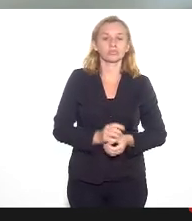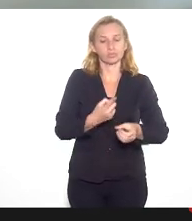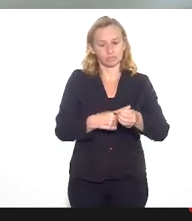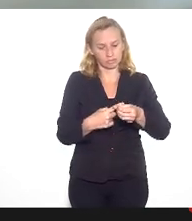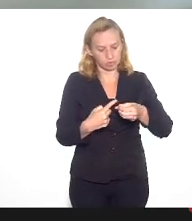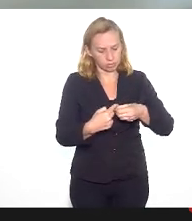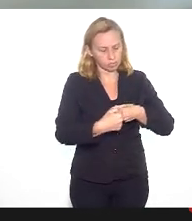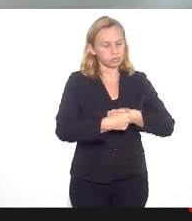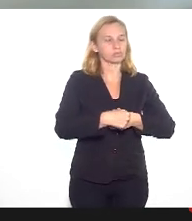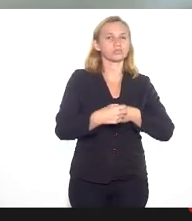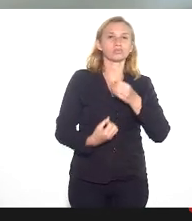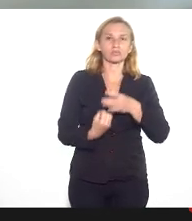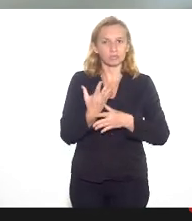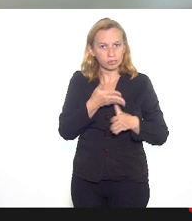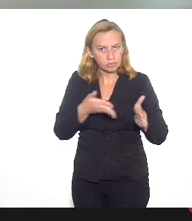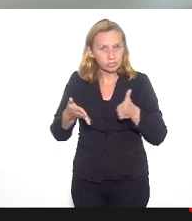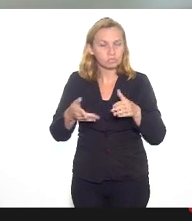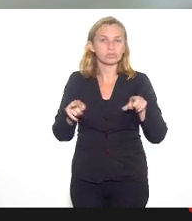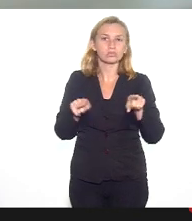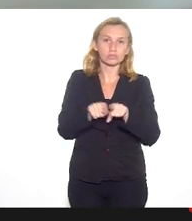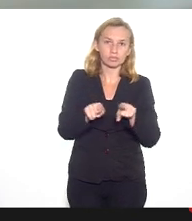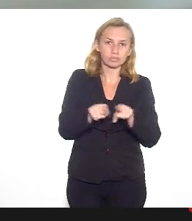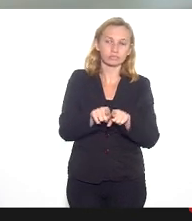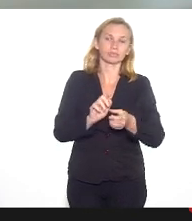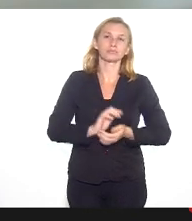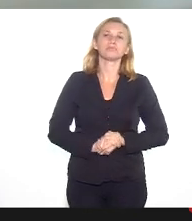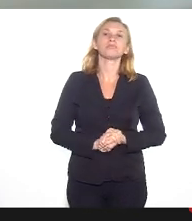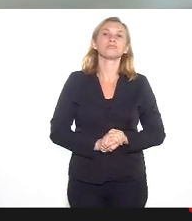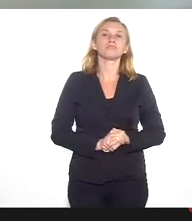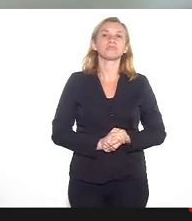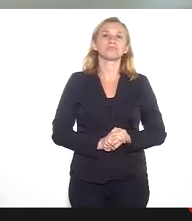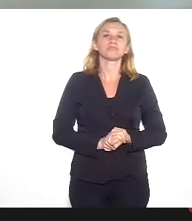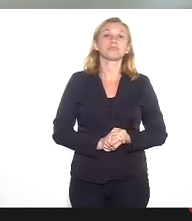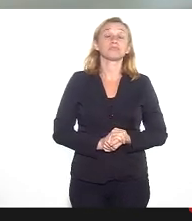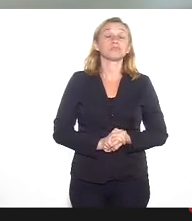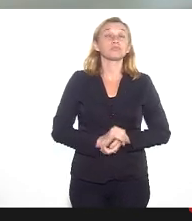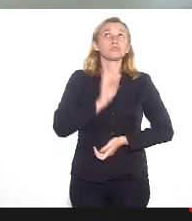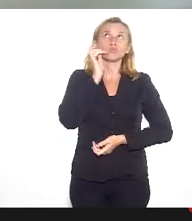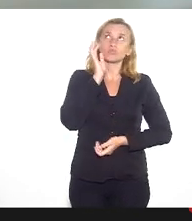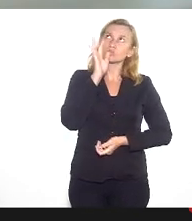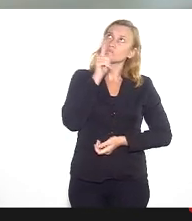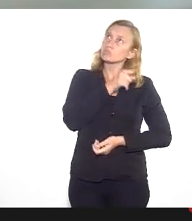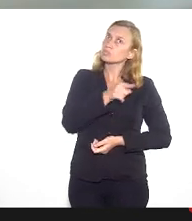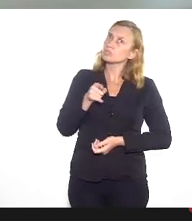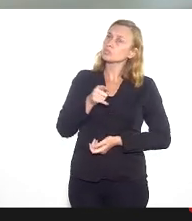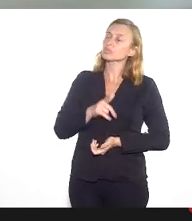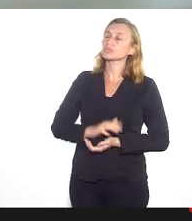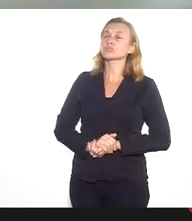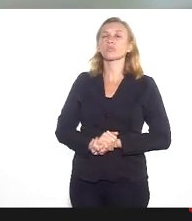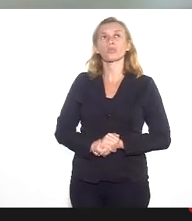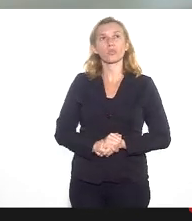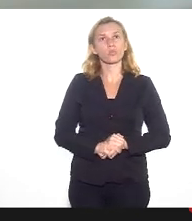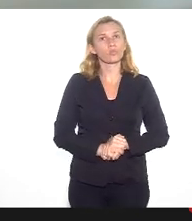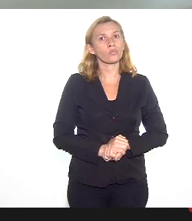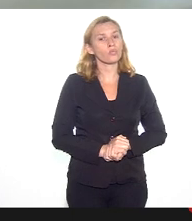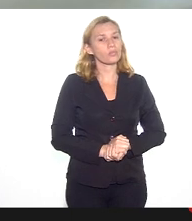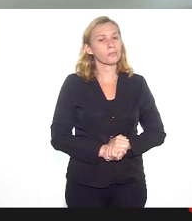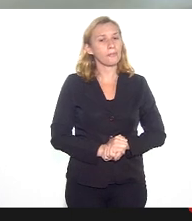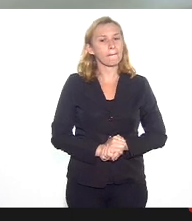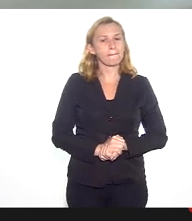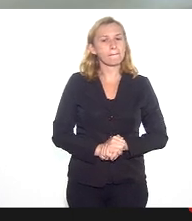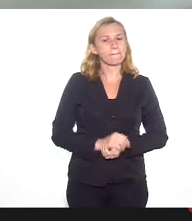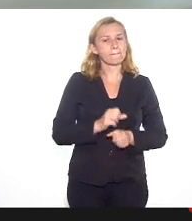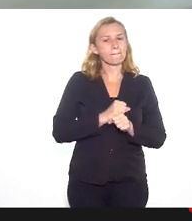municípios produtores, para ninguém ter dúvida. Então, imagine, senhores, vamos àquele ano